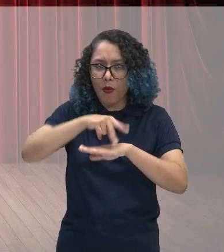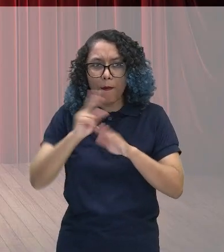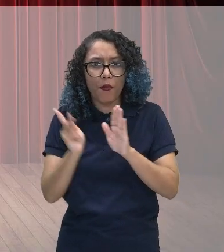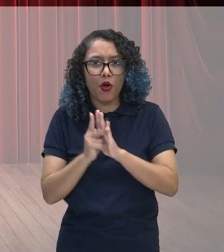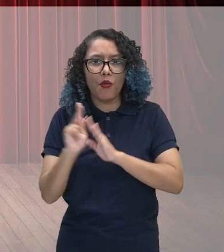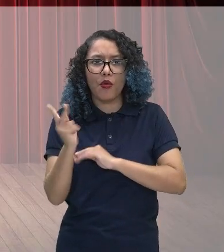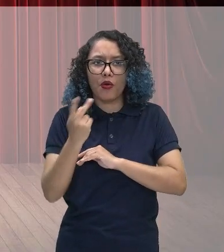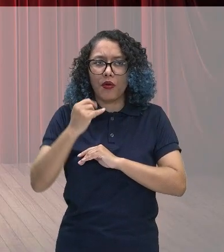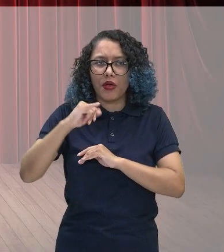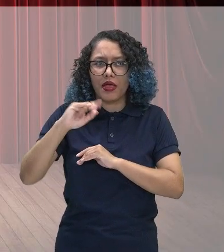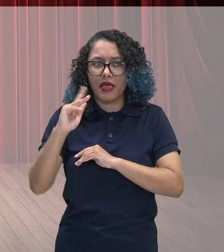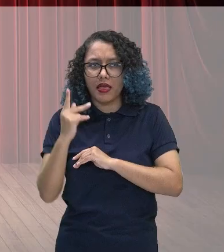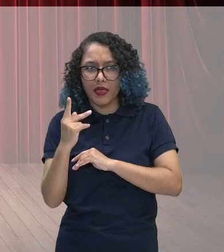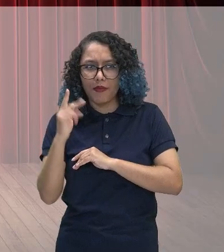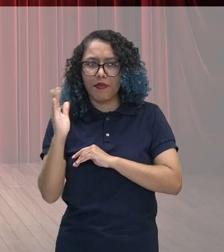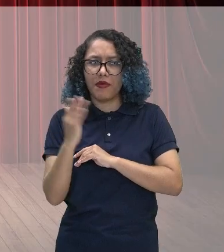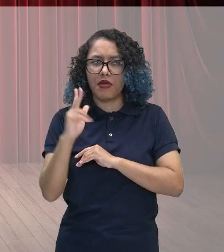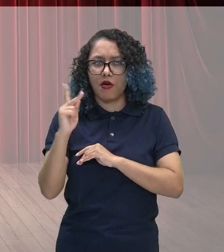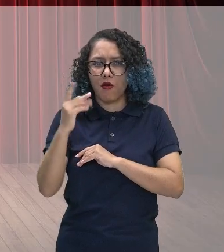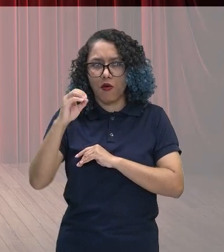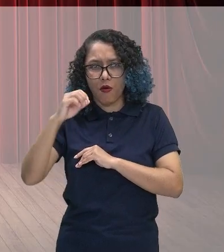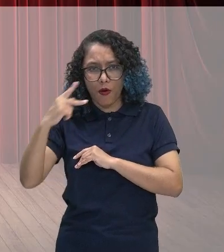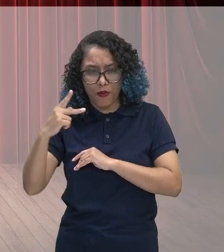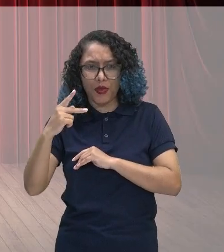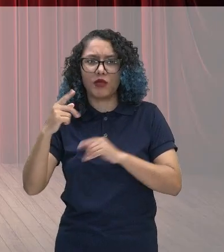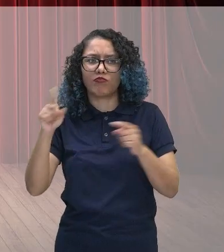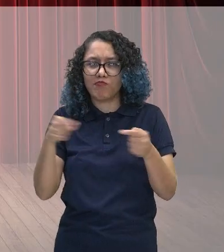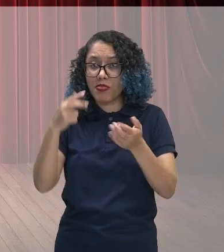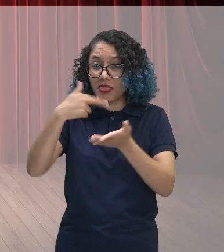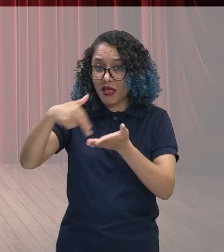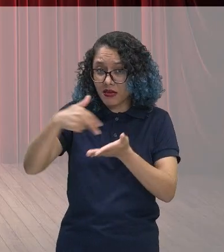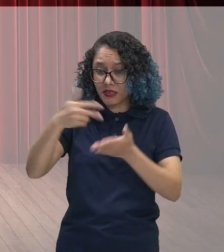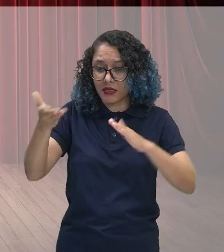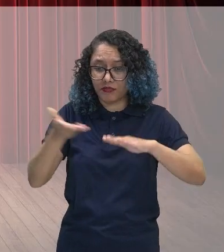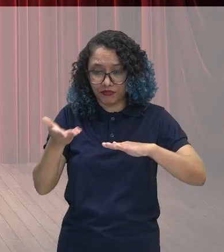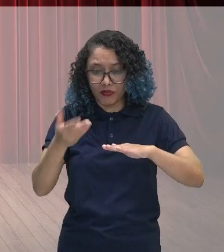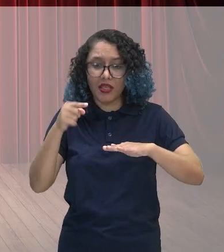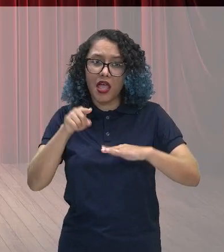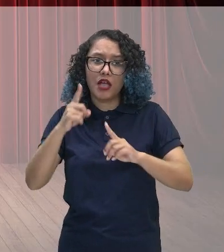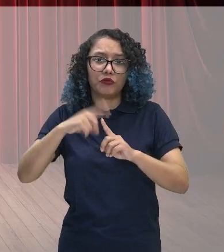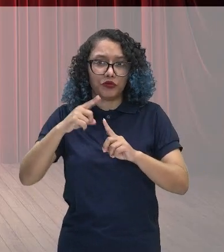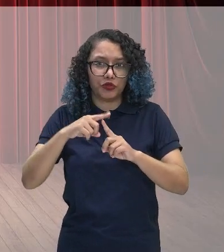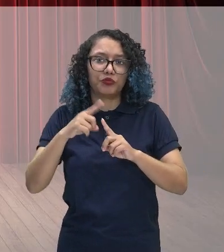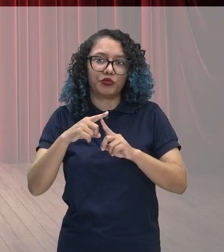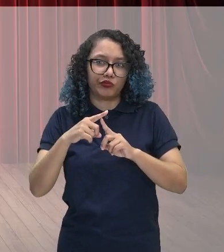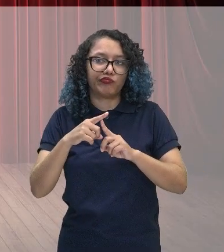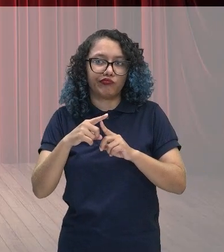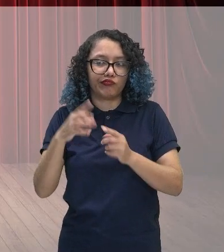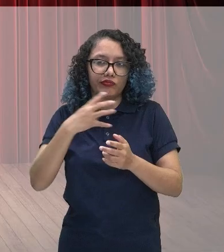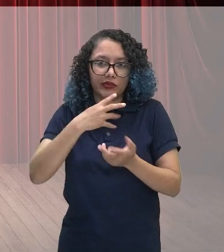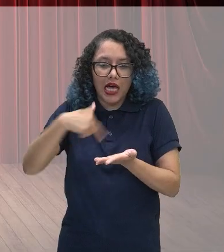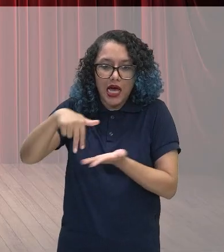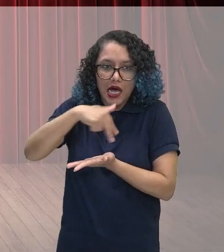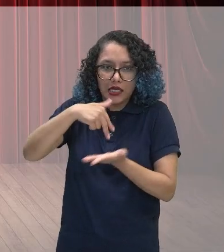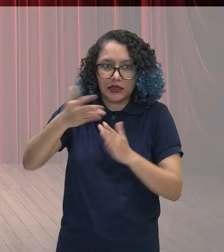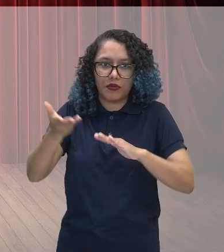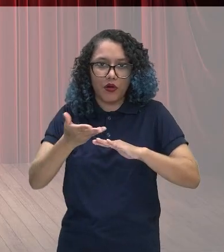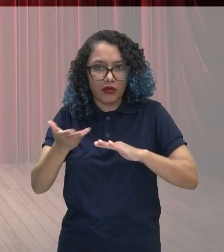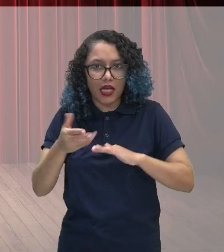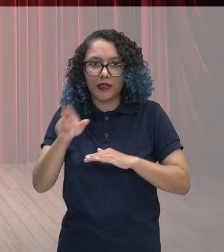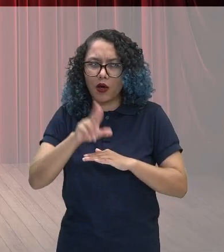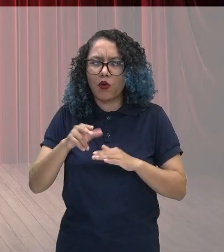que também é uma dança contemporânea e no estilo de dança moderna. Então, e hoje nós